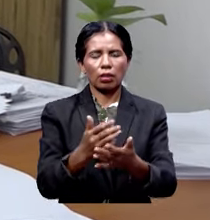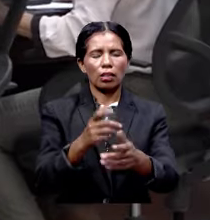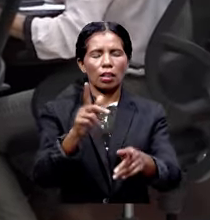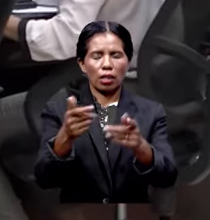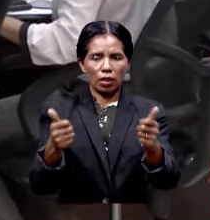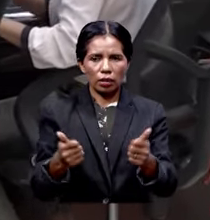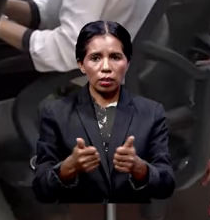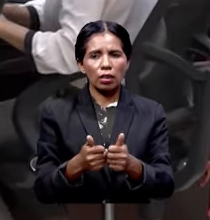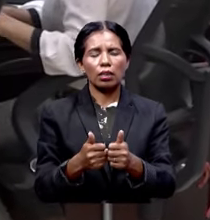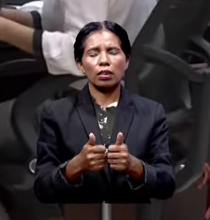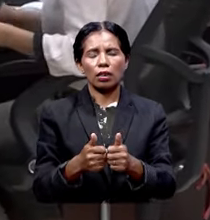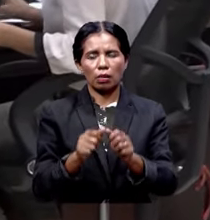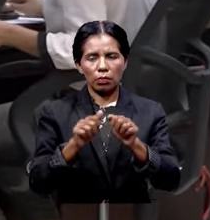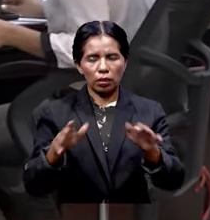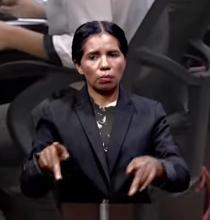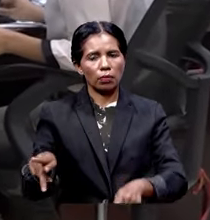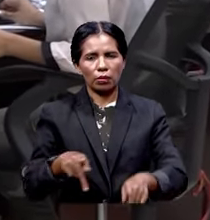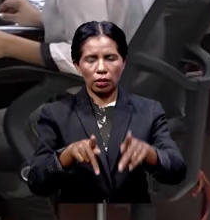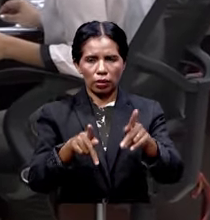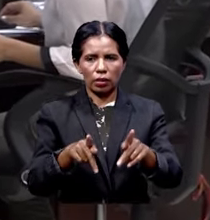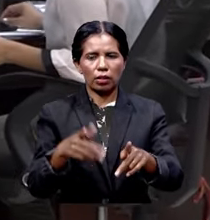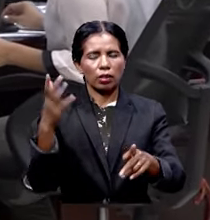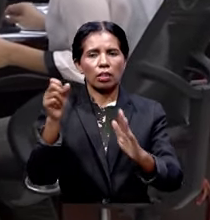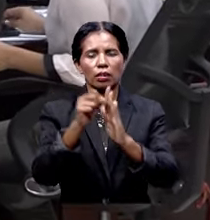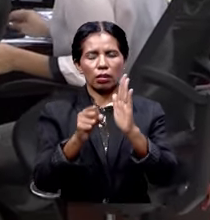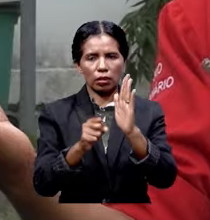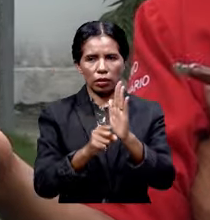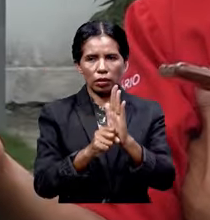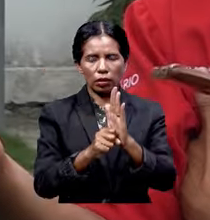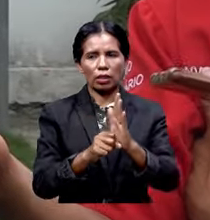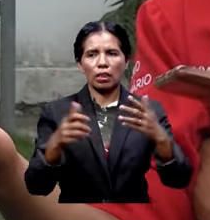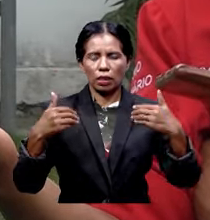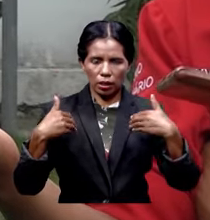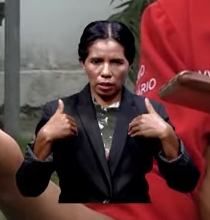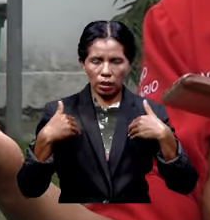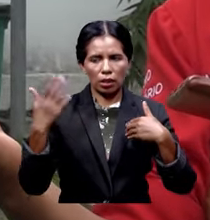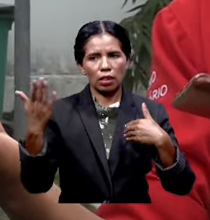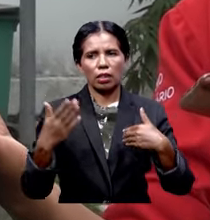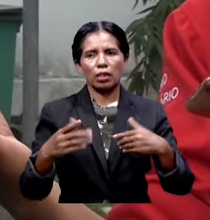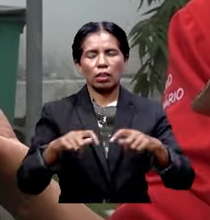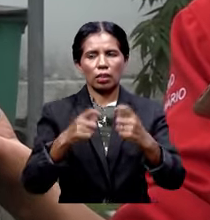administração pública ne ia estatuto função pública ia